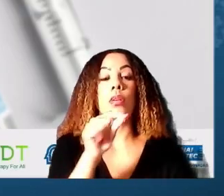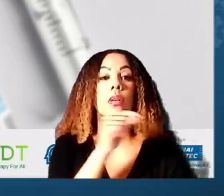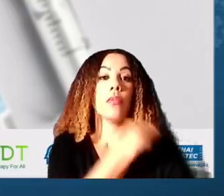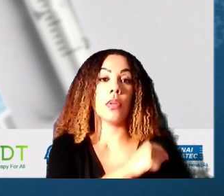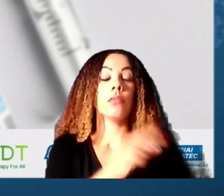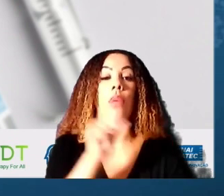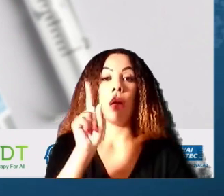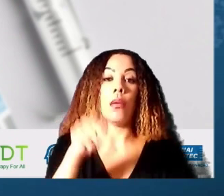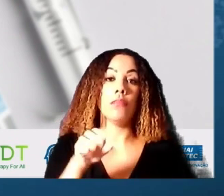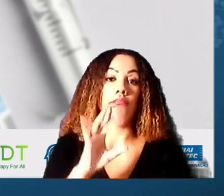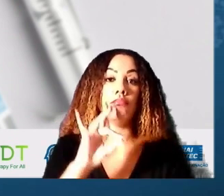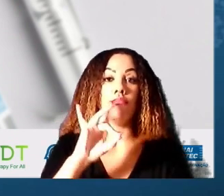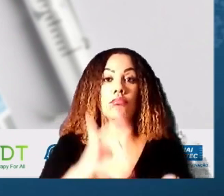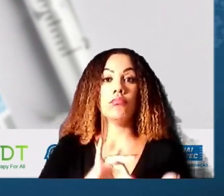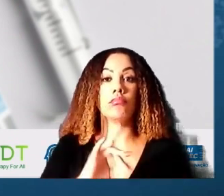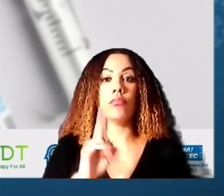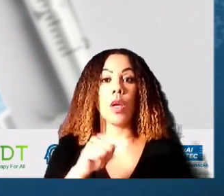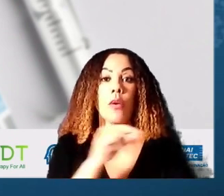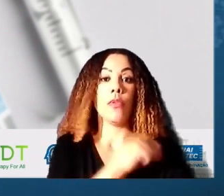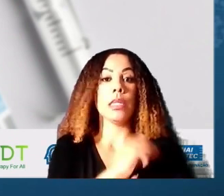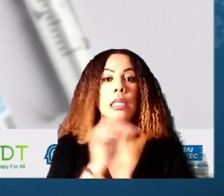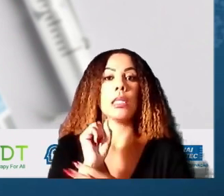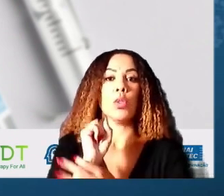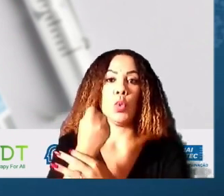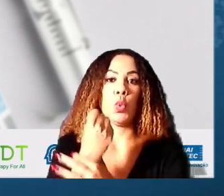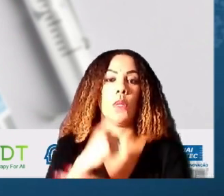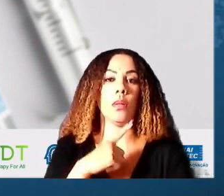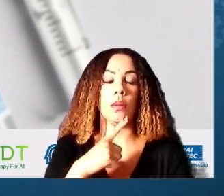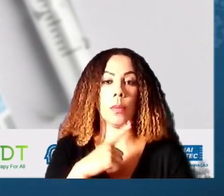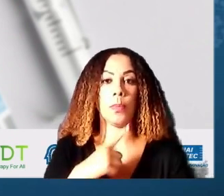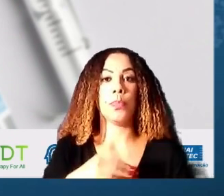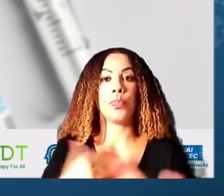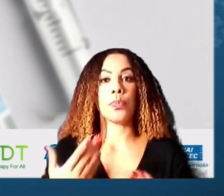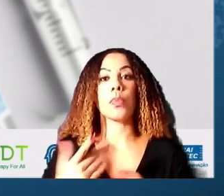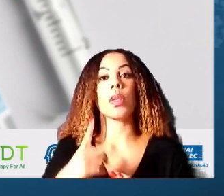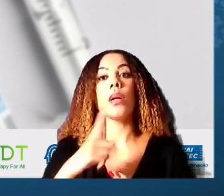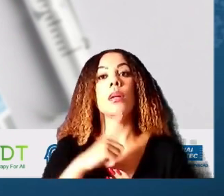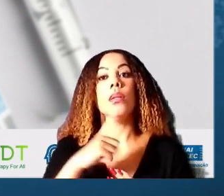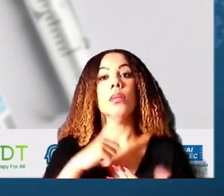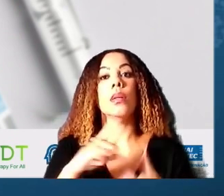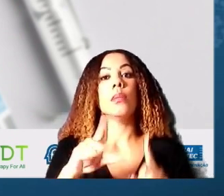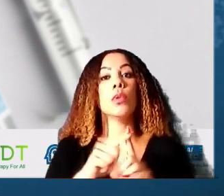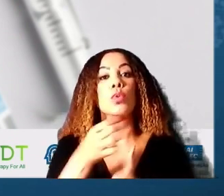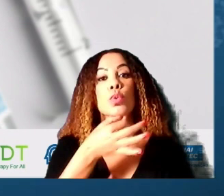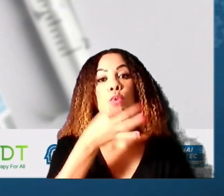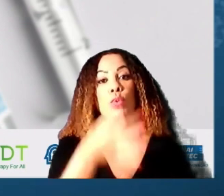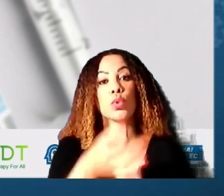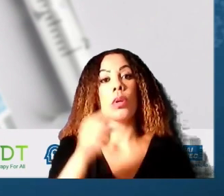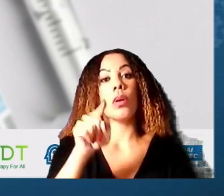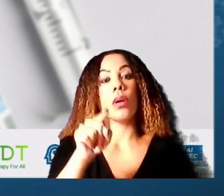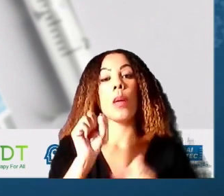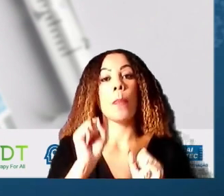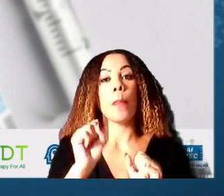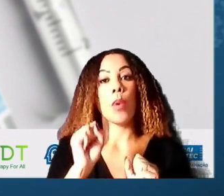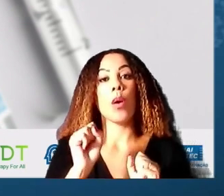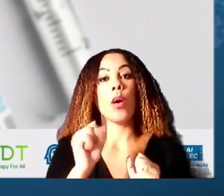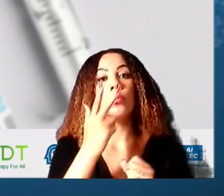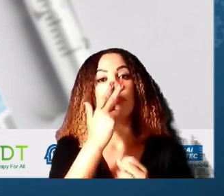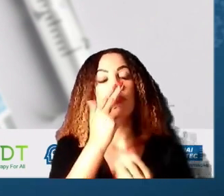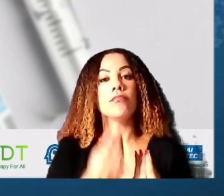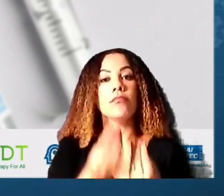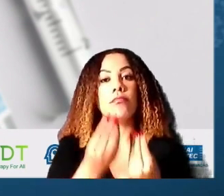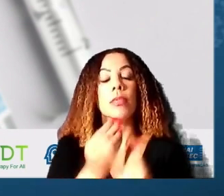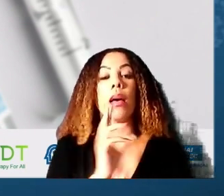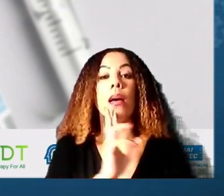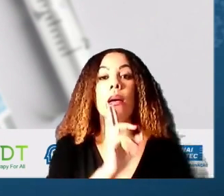realmente uma vacina segura. E temos a sugestão de que ela pode estar induzindo uma